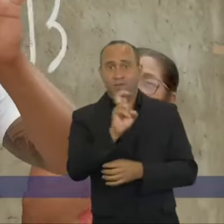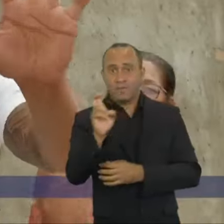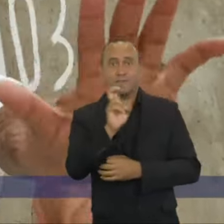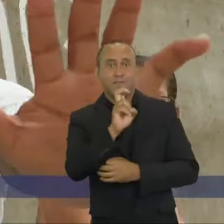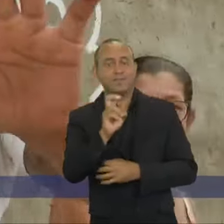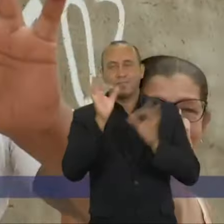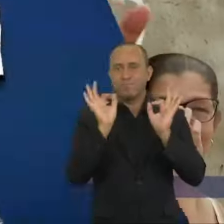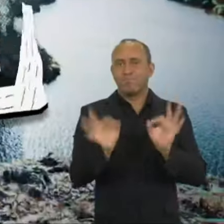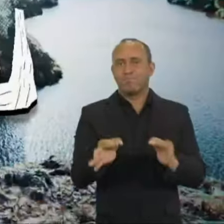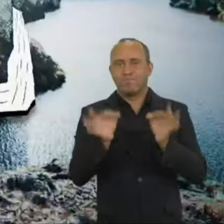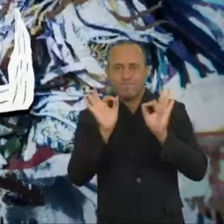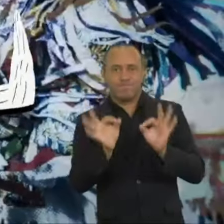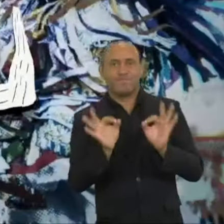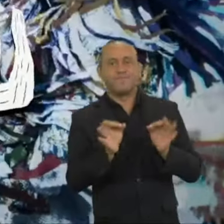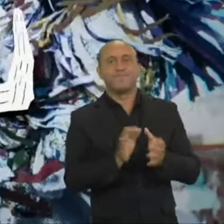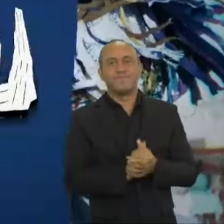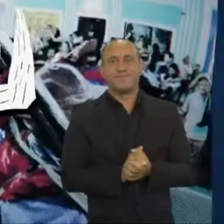Fábio, nesse eu já tô decidido.